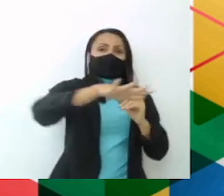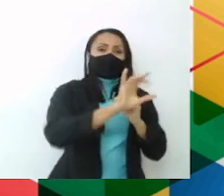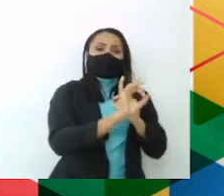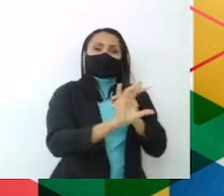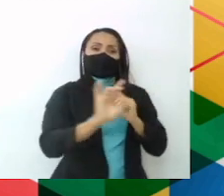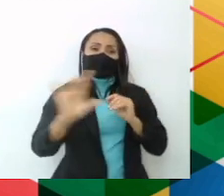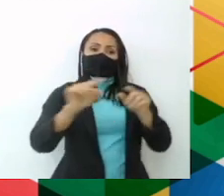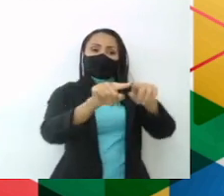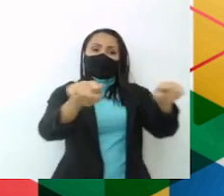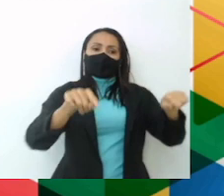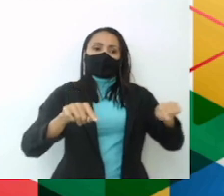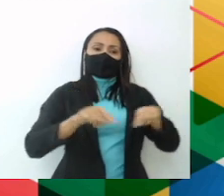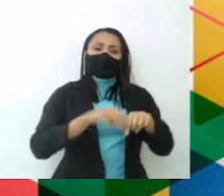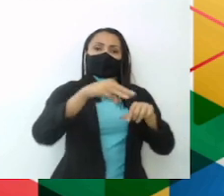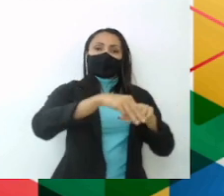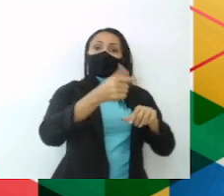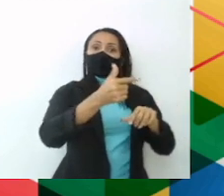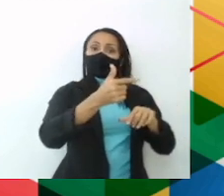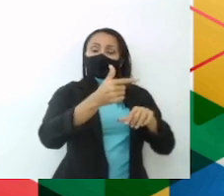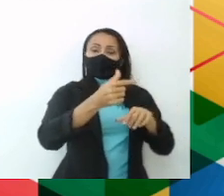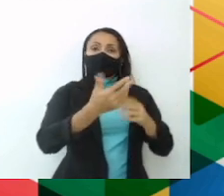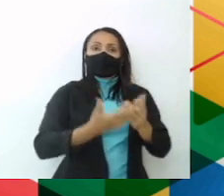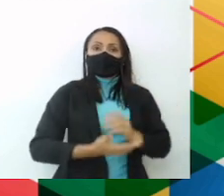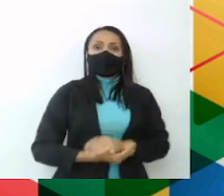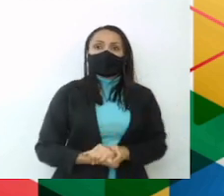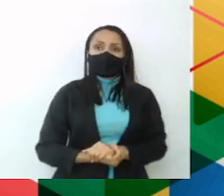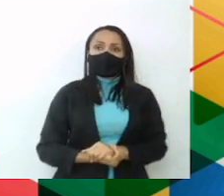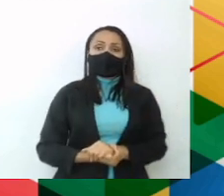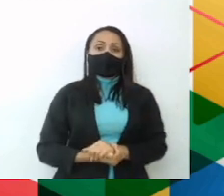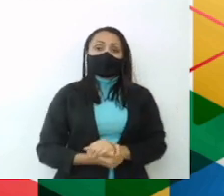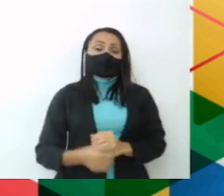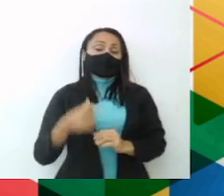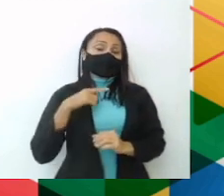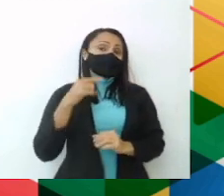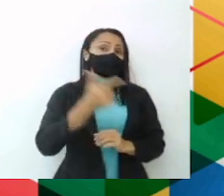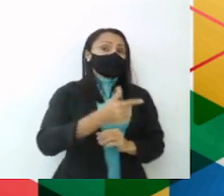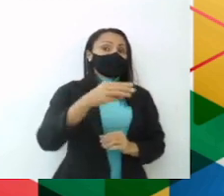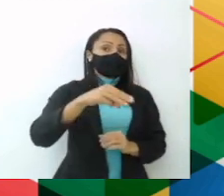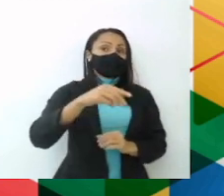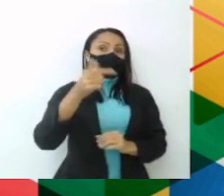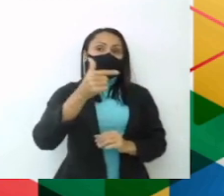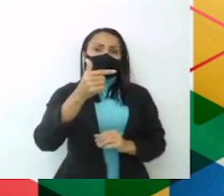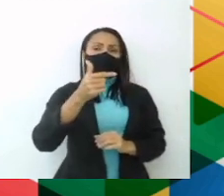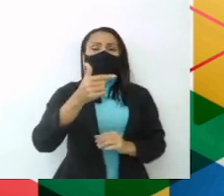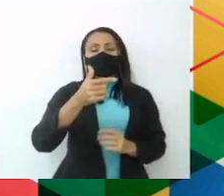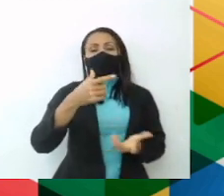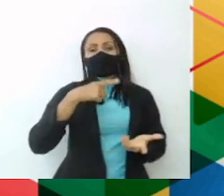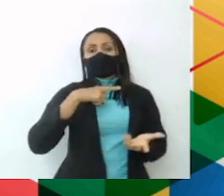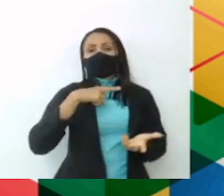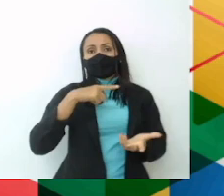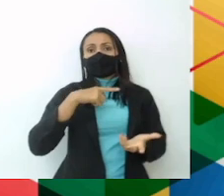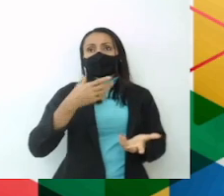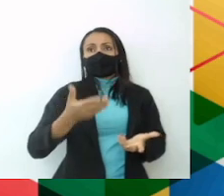metro quadrado, uma pessoa. Então, se eu tiver 2 metros quadrados, eu vou ter...